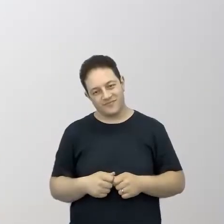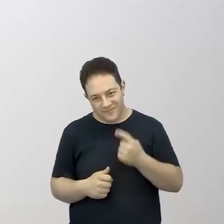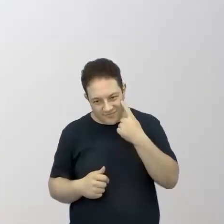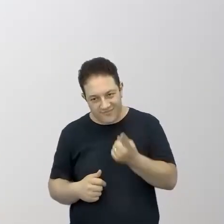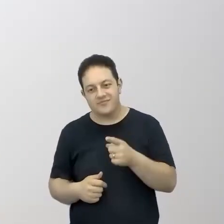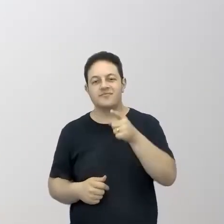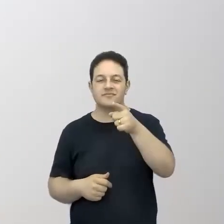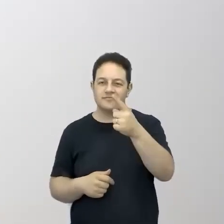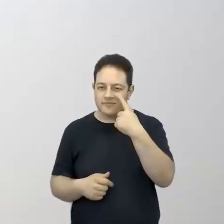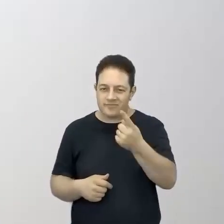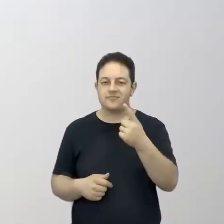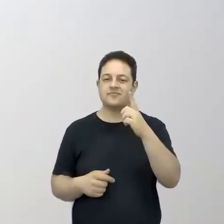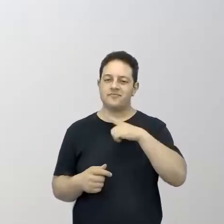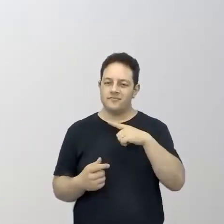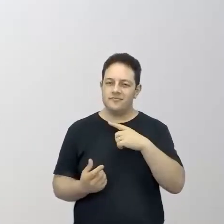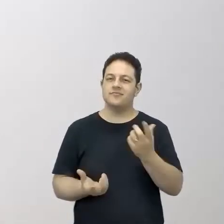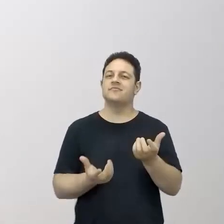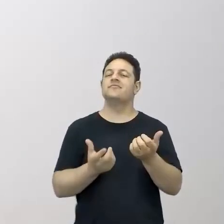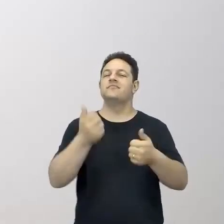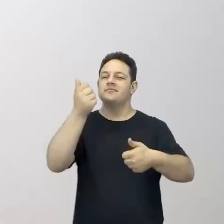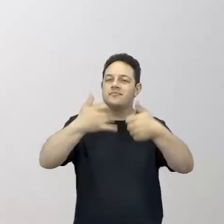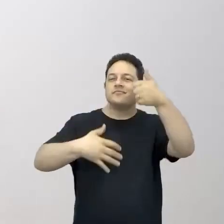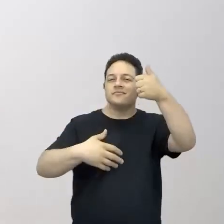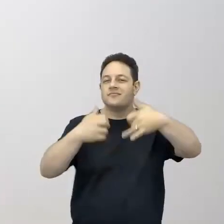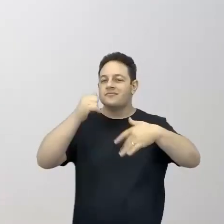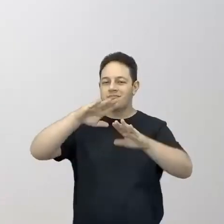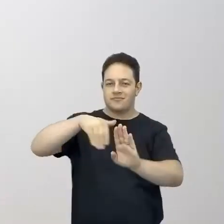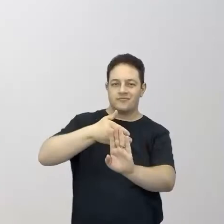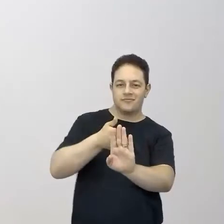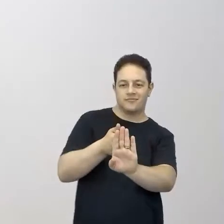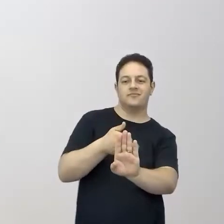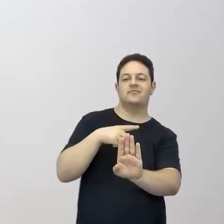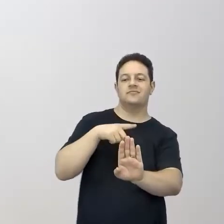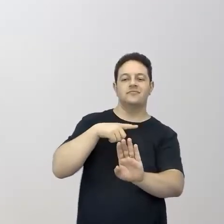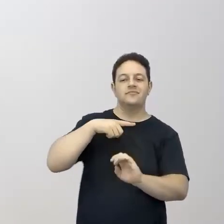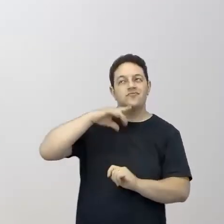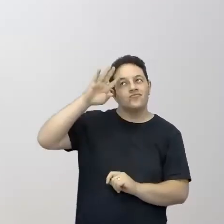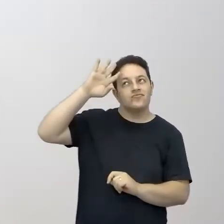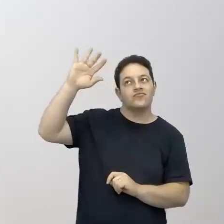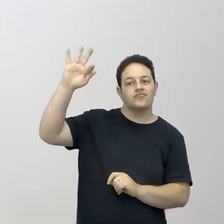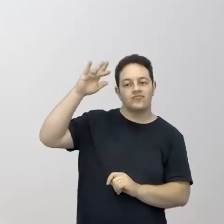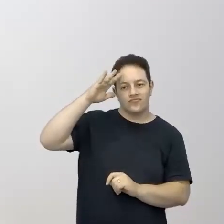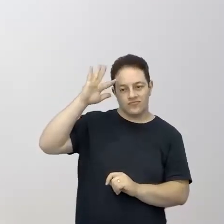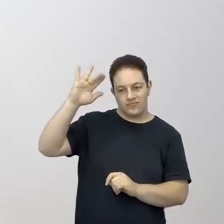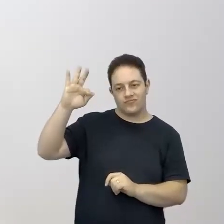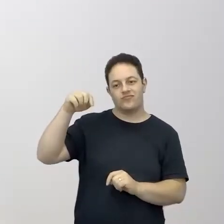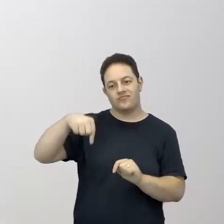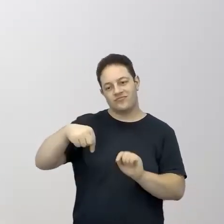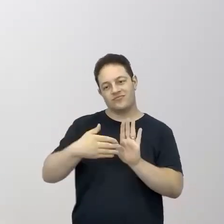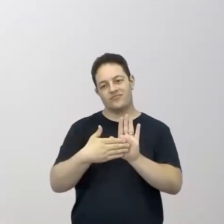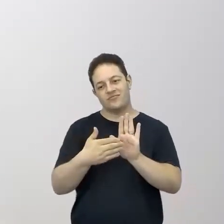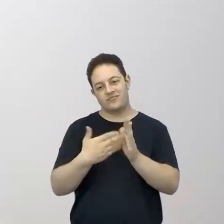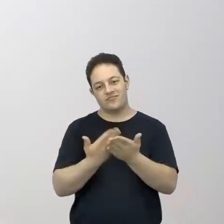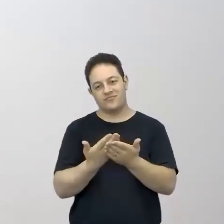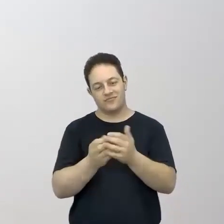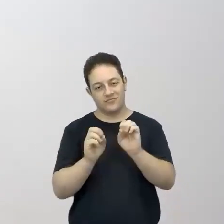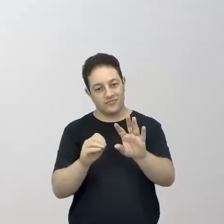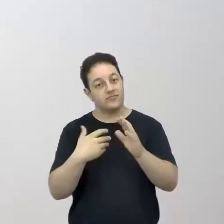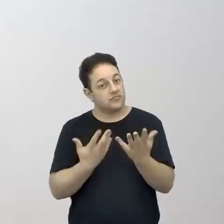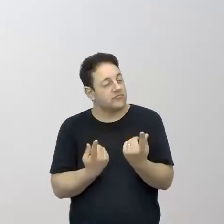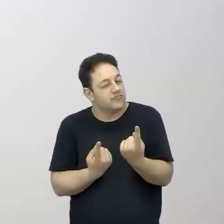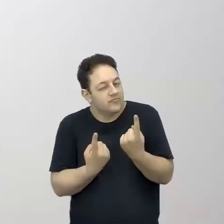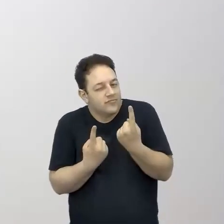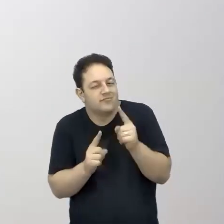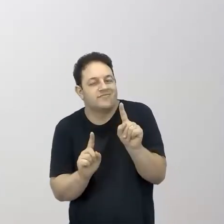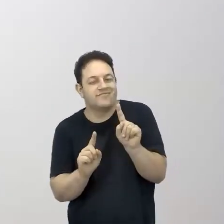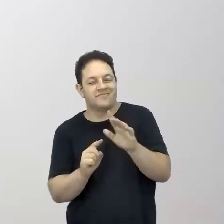aí que tem uma grande reflexão filosófica por trás de uma proposta de aula como essa, e eu queria apenas